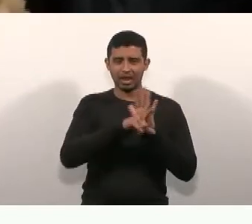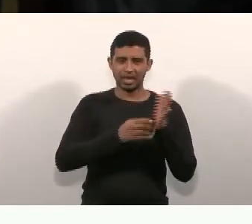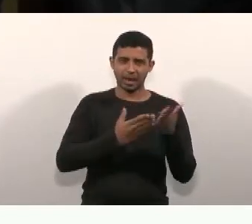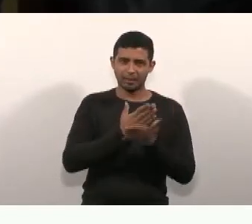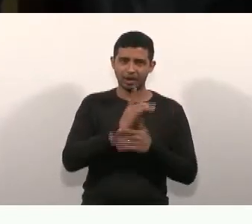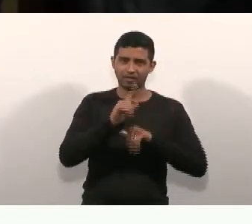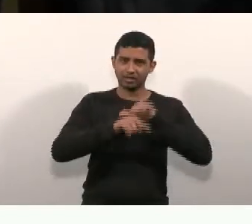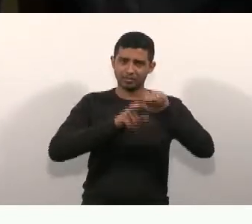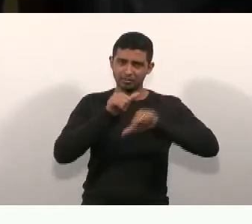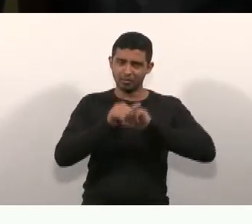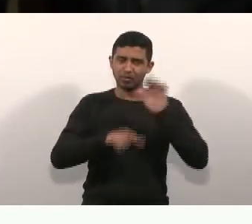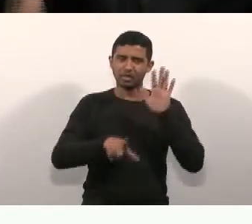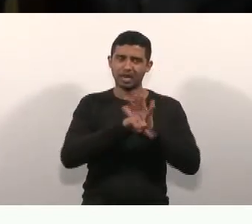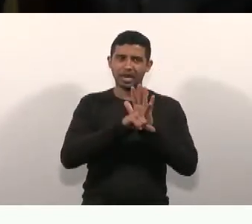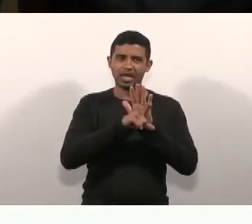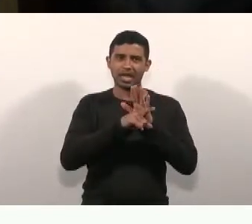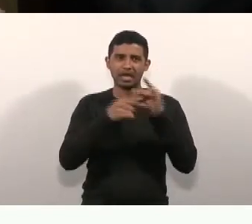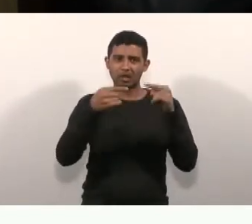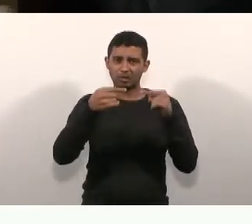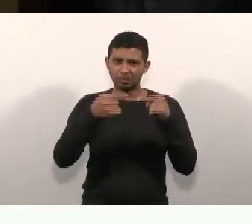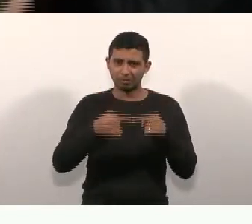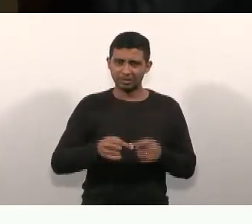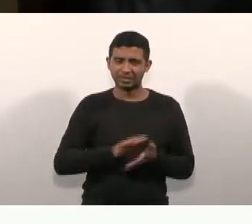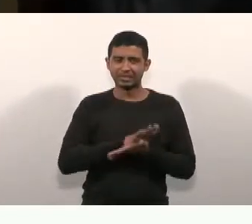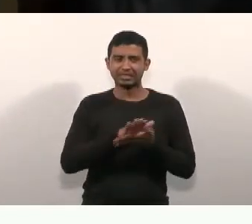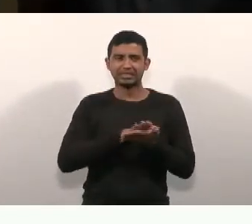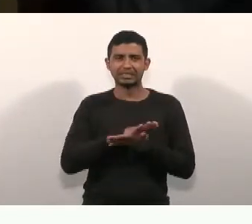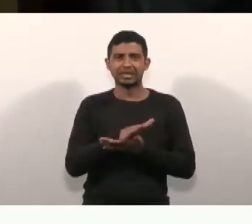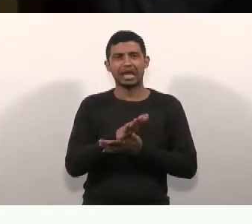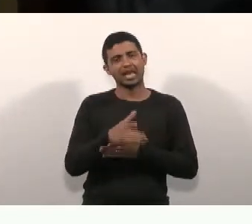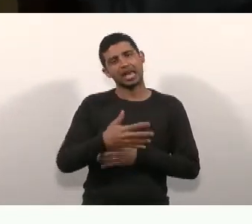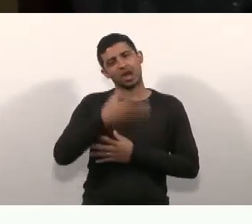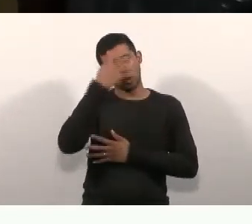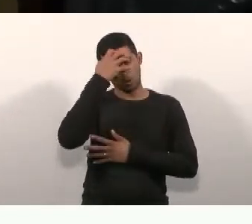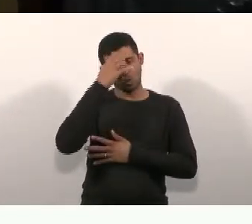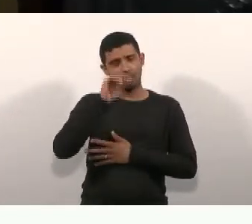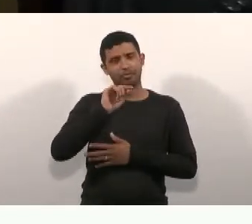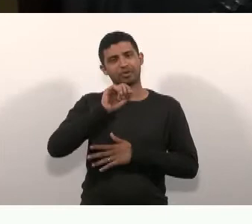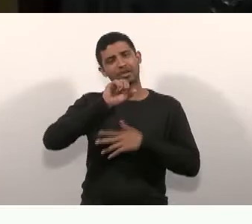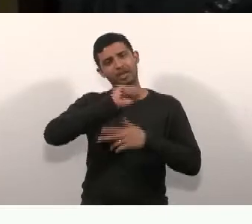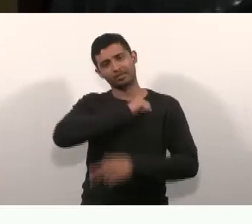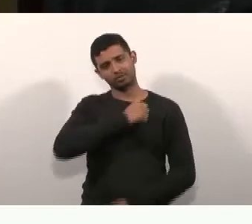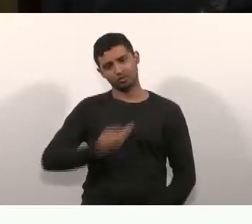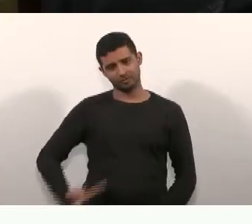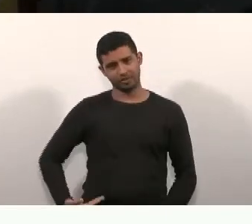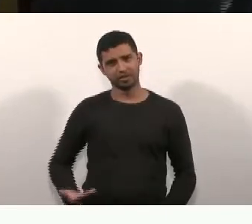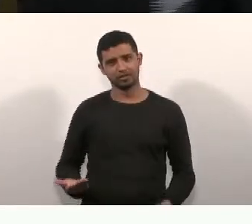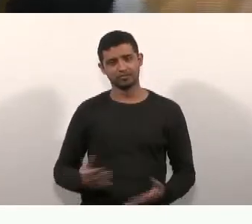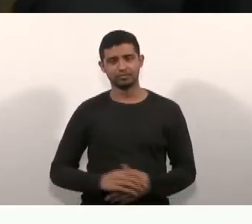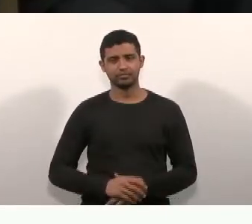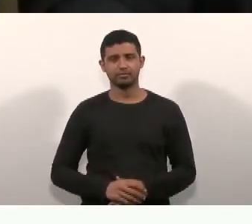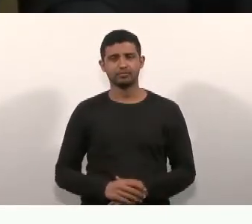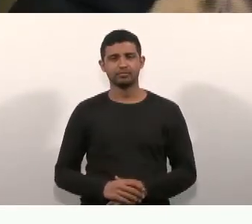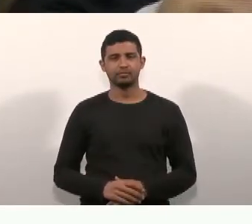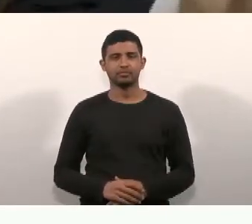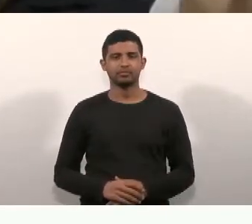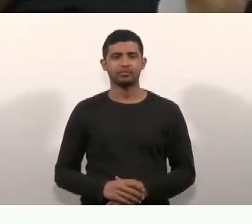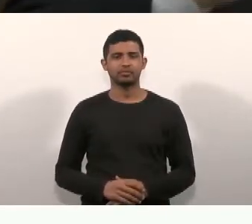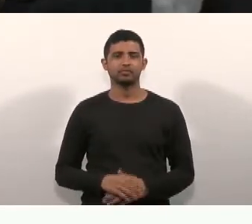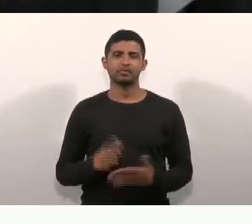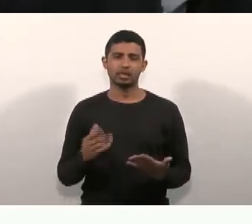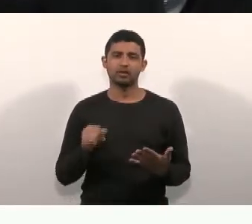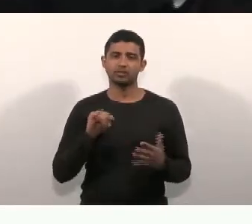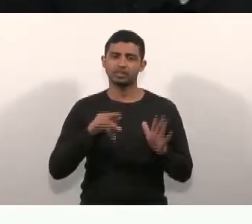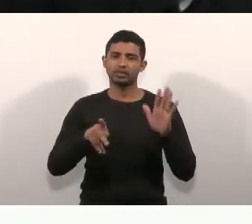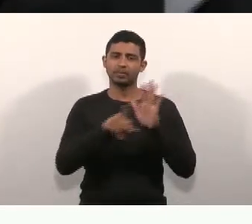depois não se aplica a lei, aí quando vai se aplicar, quem não cumpre é o poder público. E acho que isso, né? Então, acho que se realmente é um